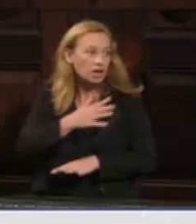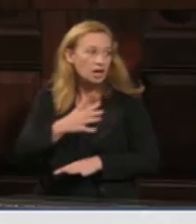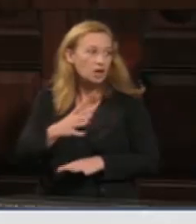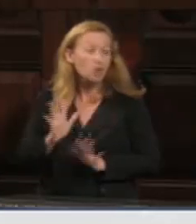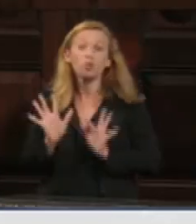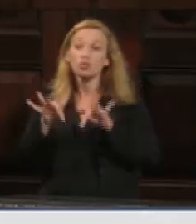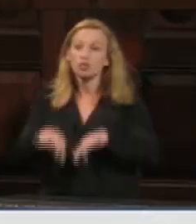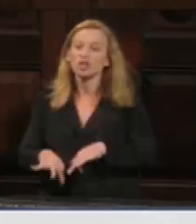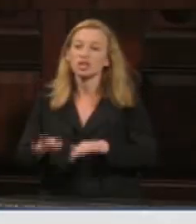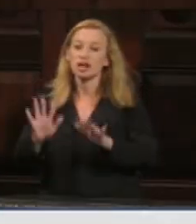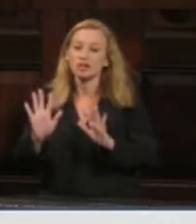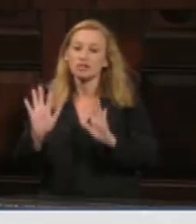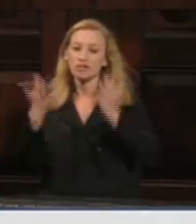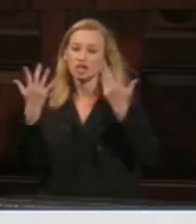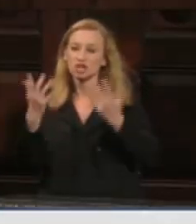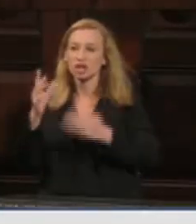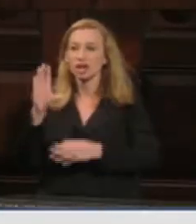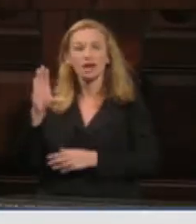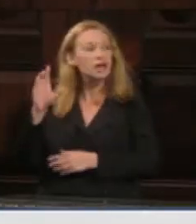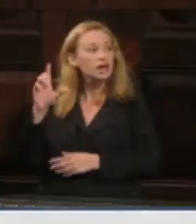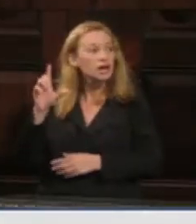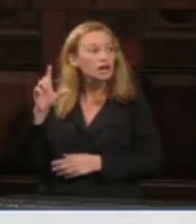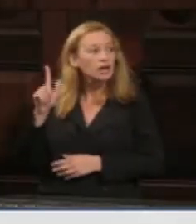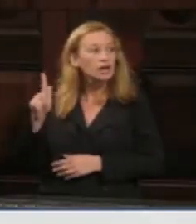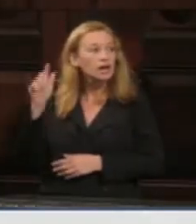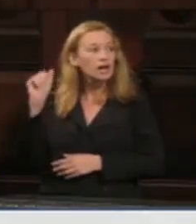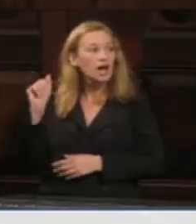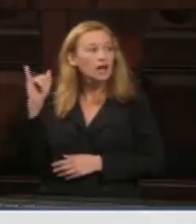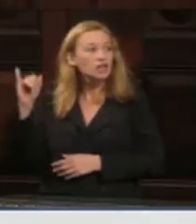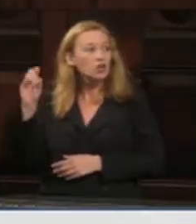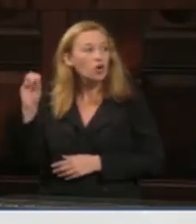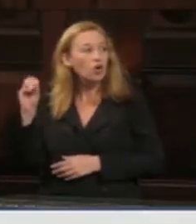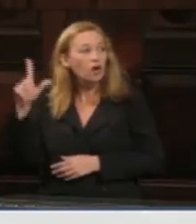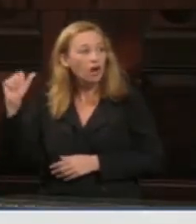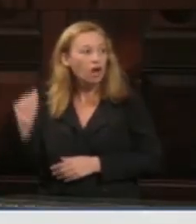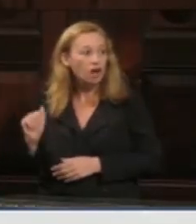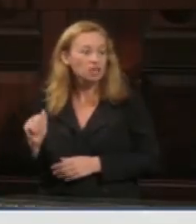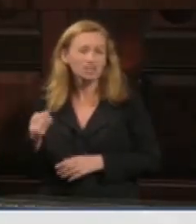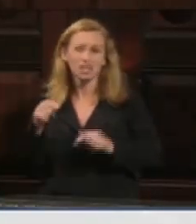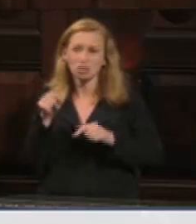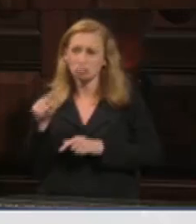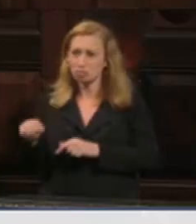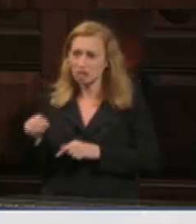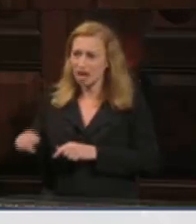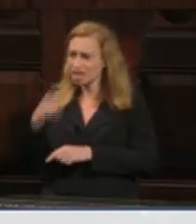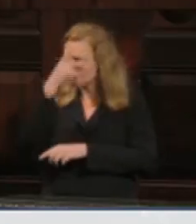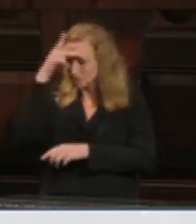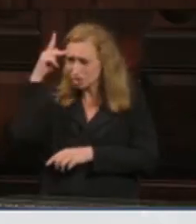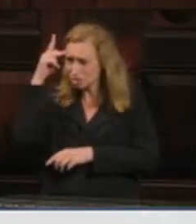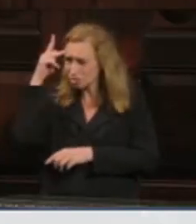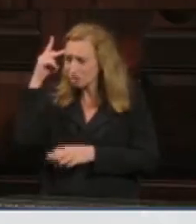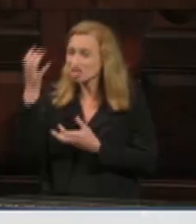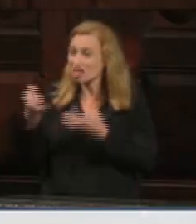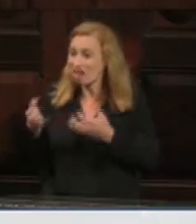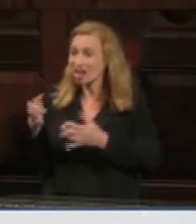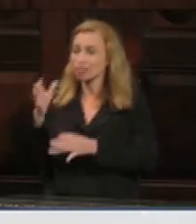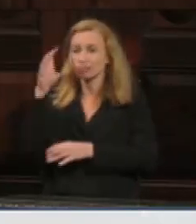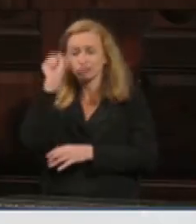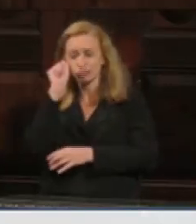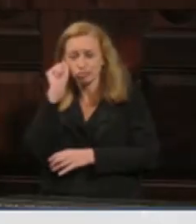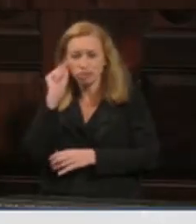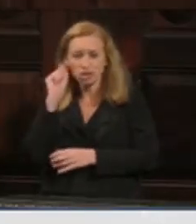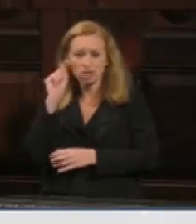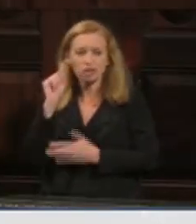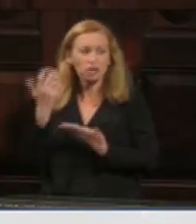depravação, fez mais do que certo, acabou. Aquele lugar é um lugar de pessoas que querem dormir, que trabalham no dia seguinte. O